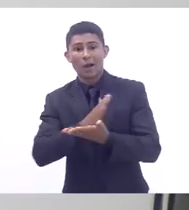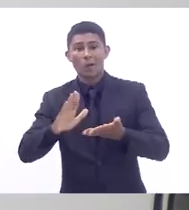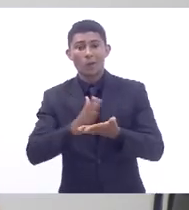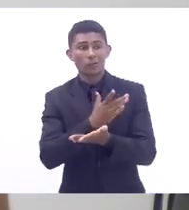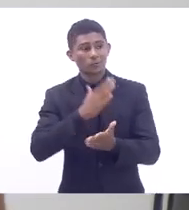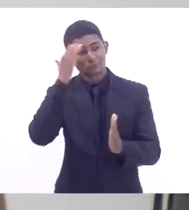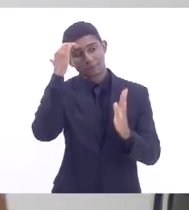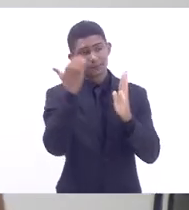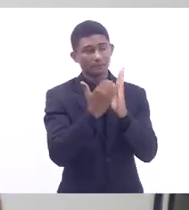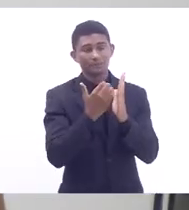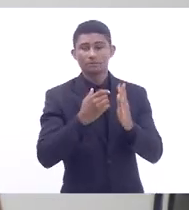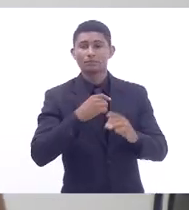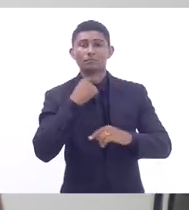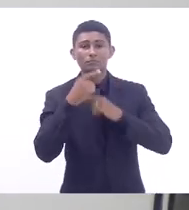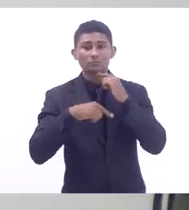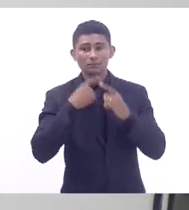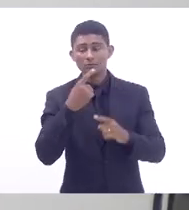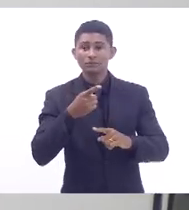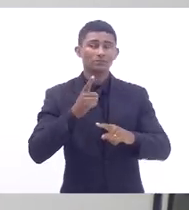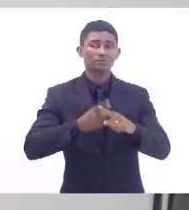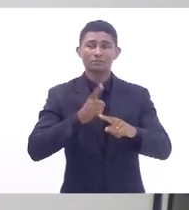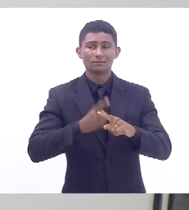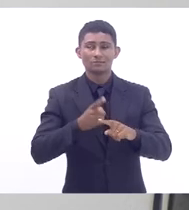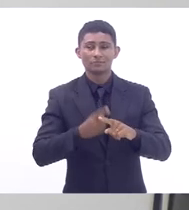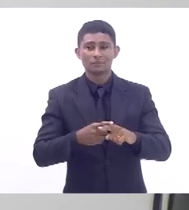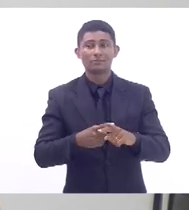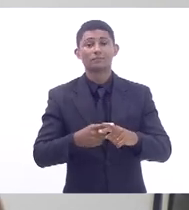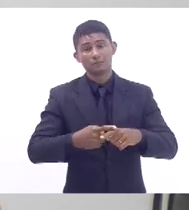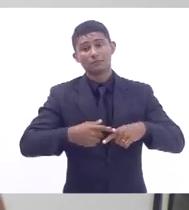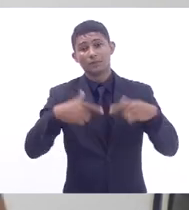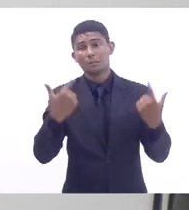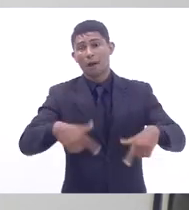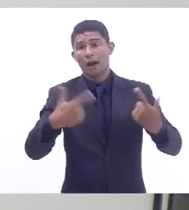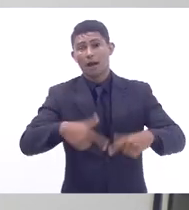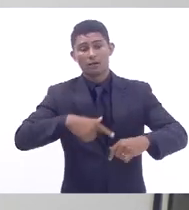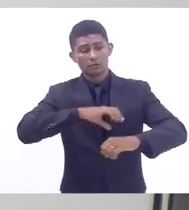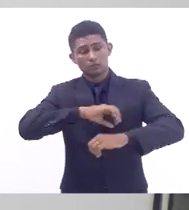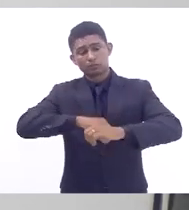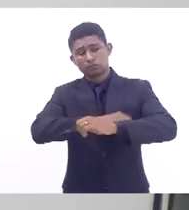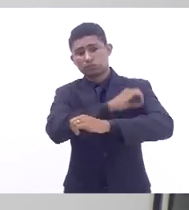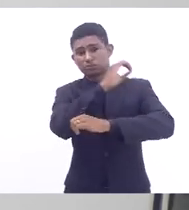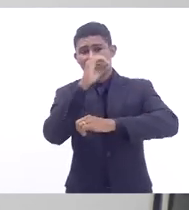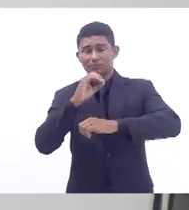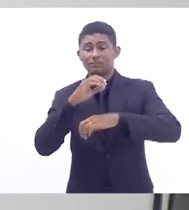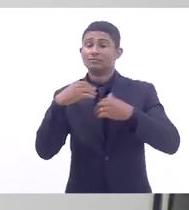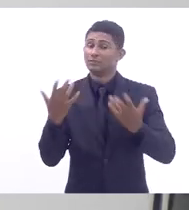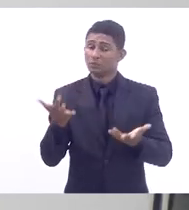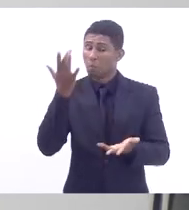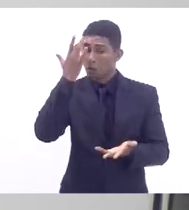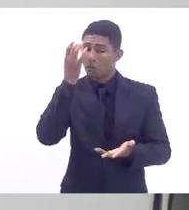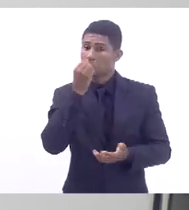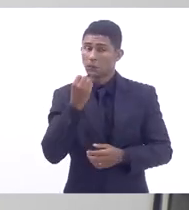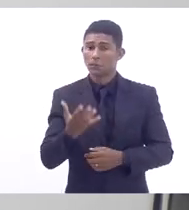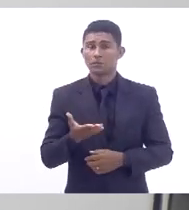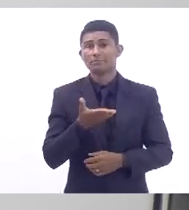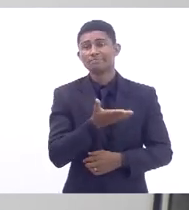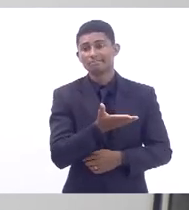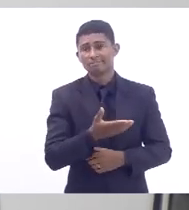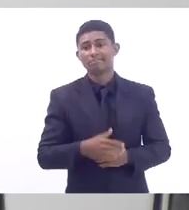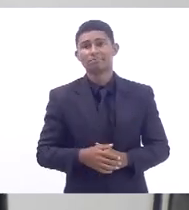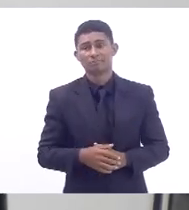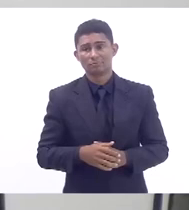fica preso no no horário de estágio justamente por trabalhar durante o dia então talvez seja uma alternativa que inclusive